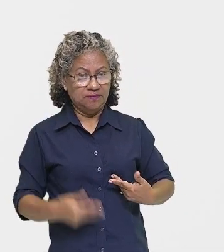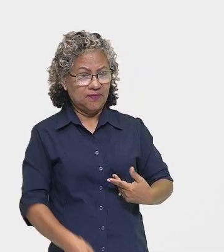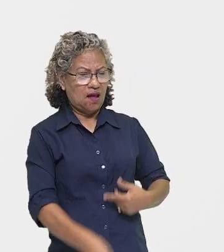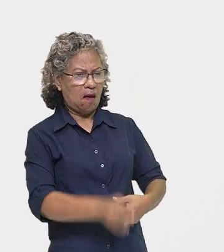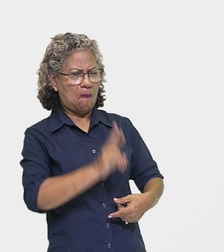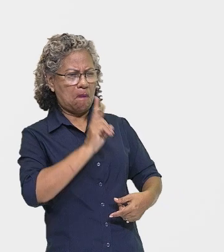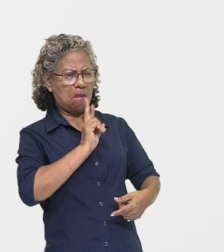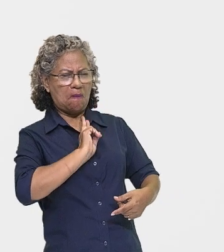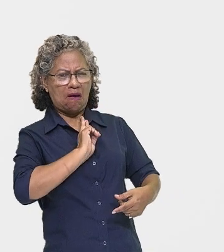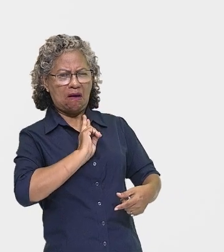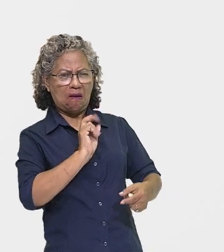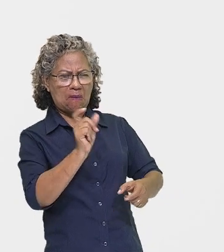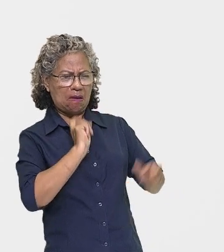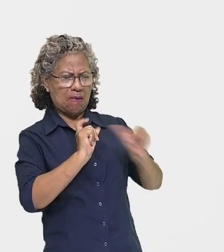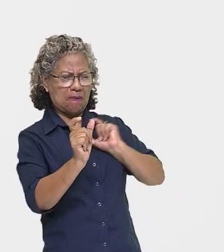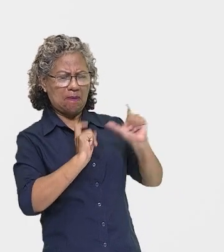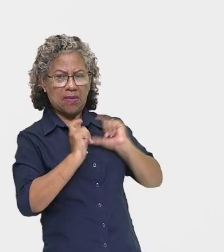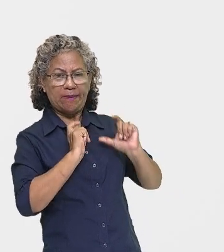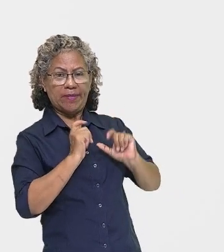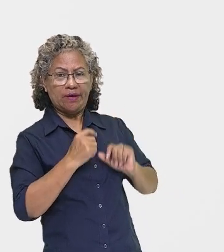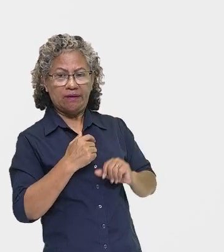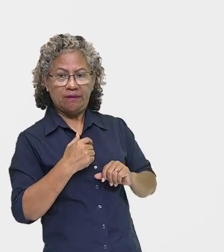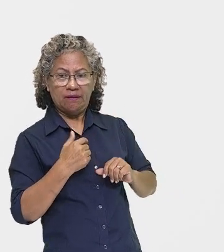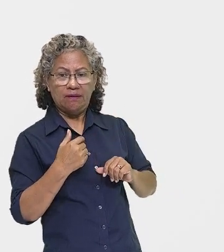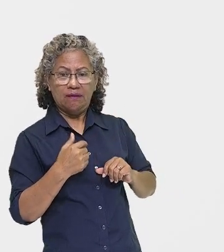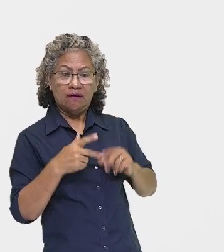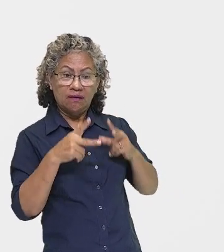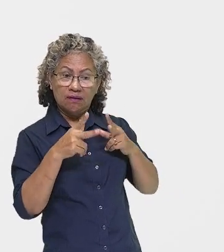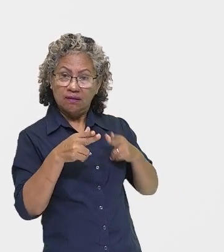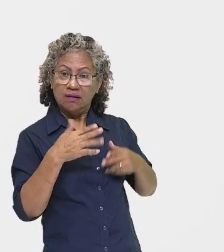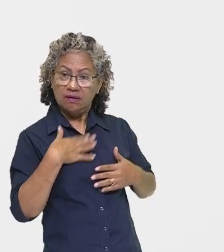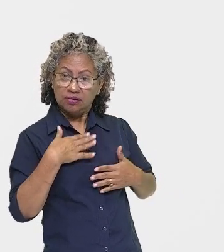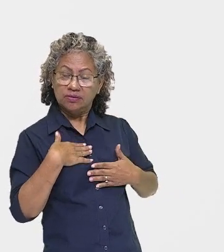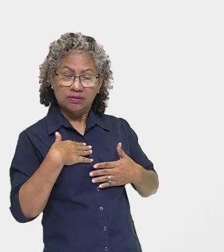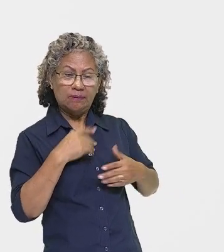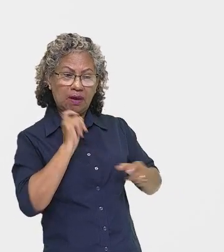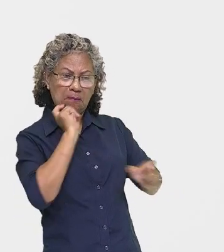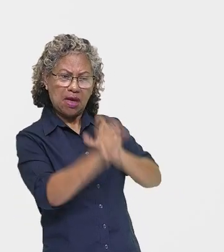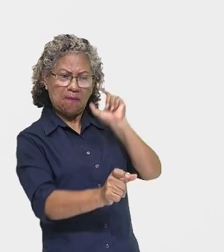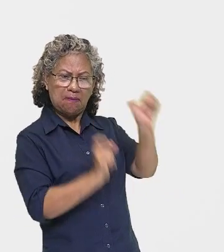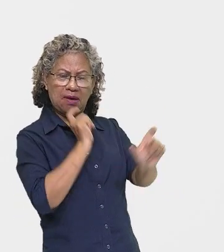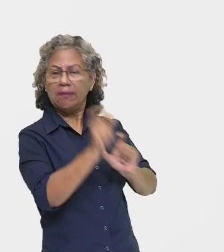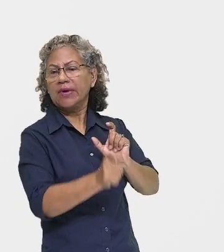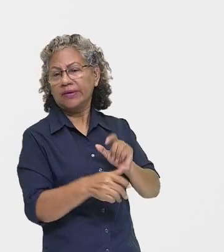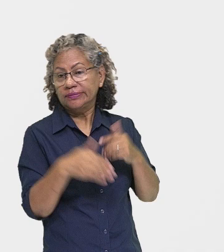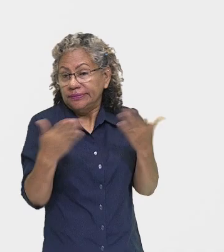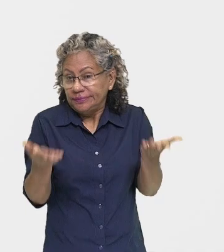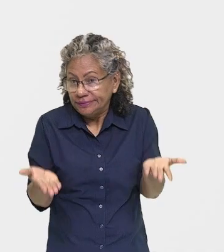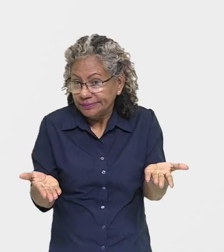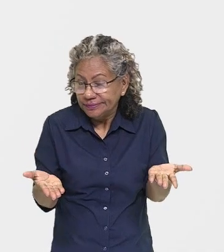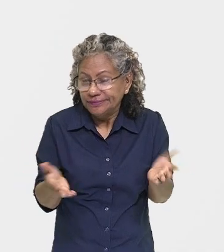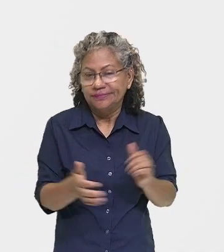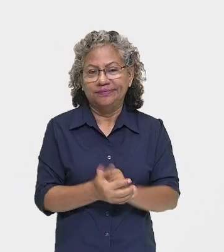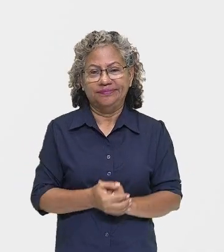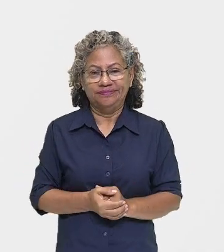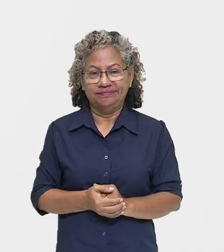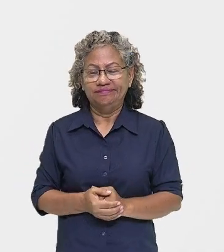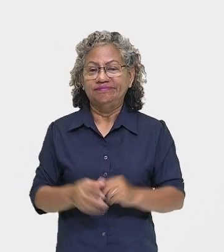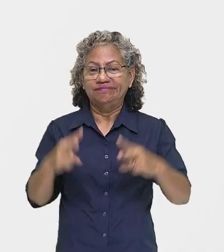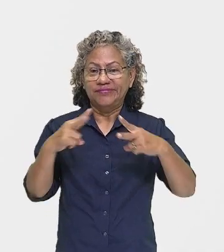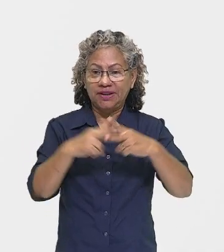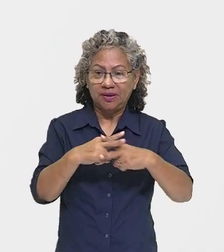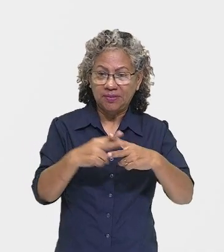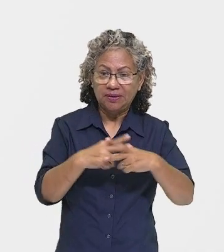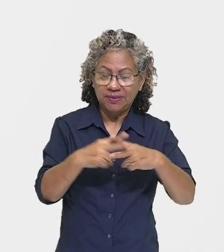minha reação. Também acontece com o nosso cotidiano. Eu preciso, para brigar, eu preciso de